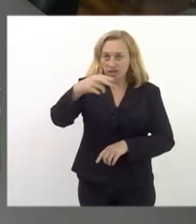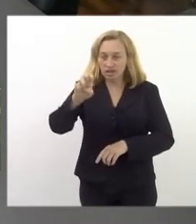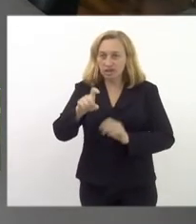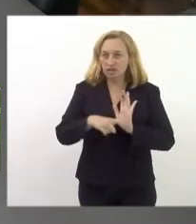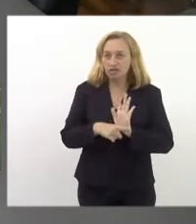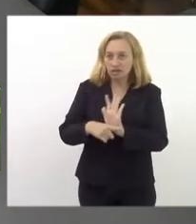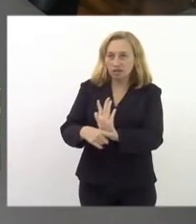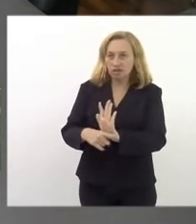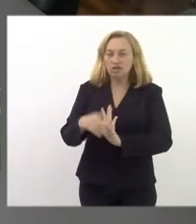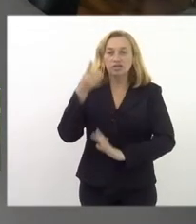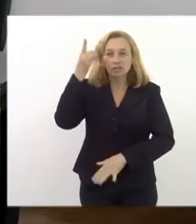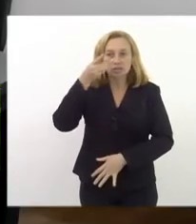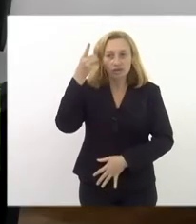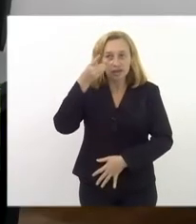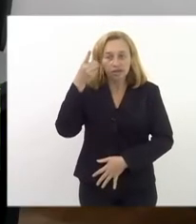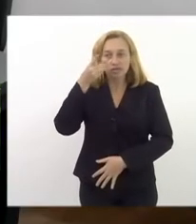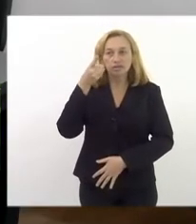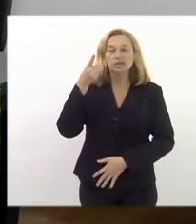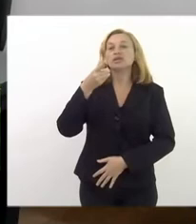ajudando o deputado Luiz Paulo